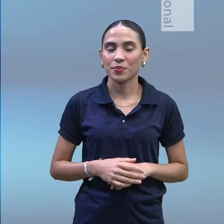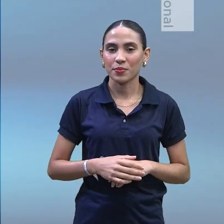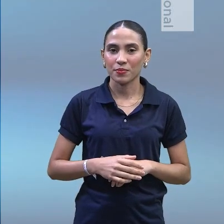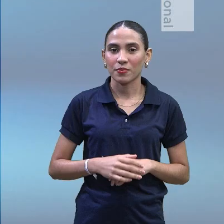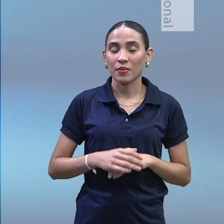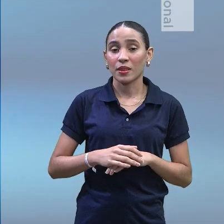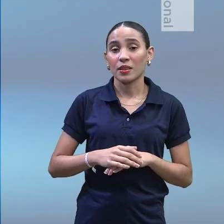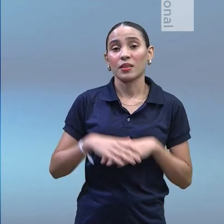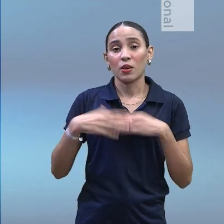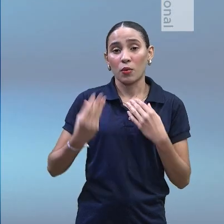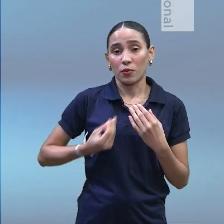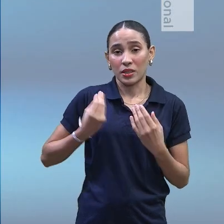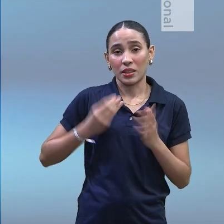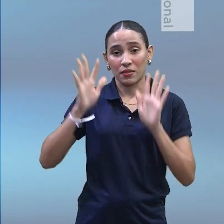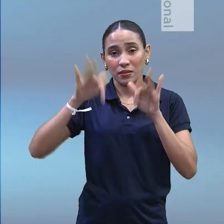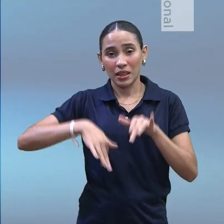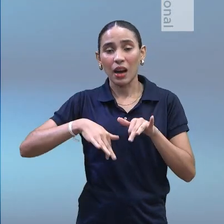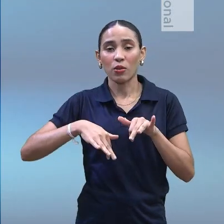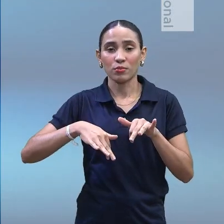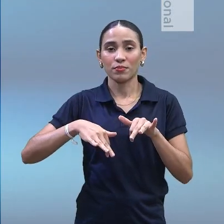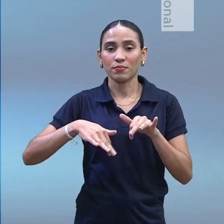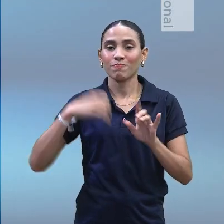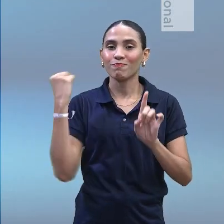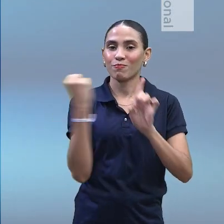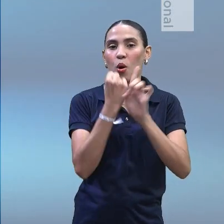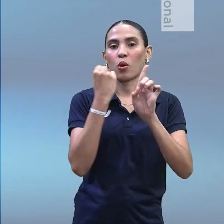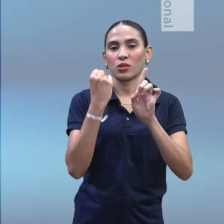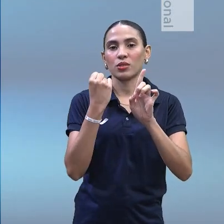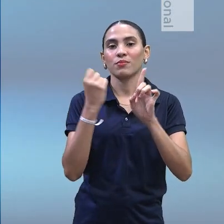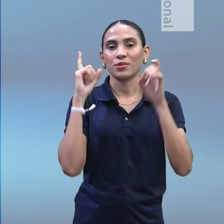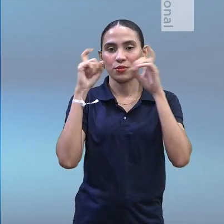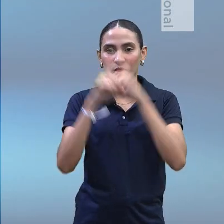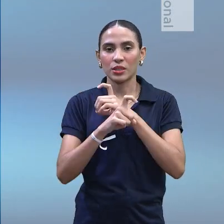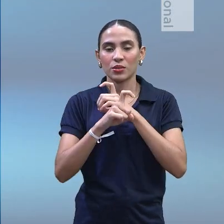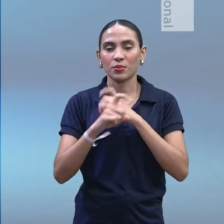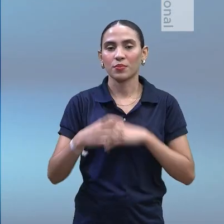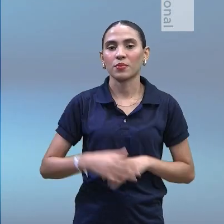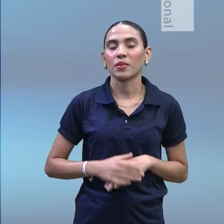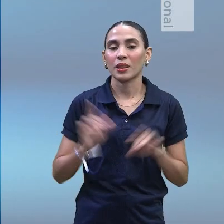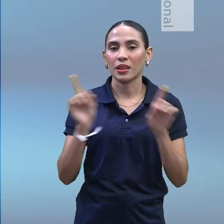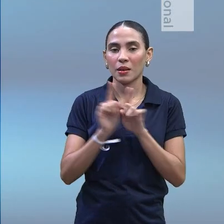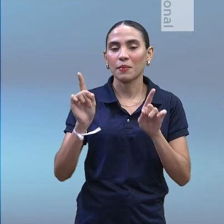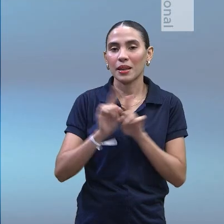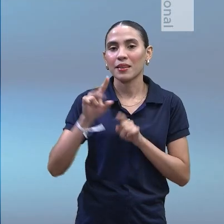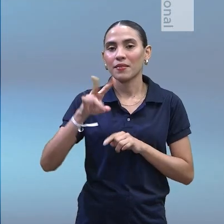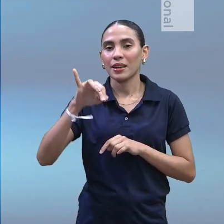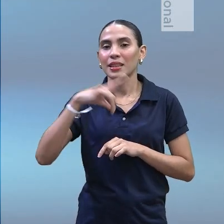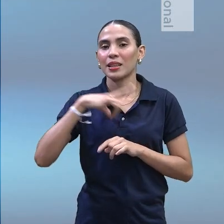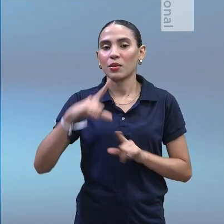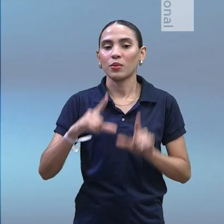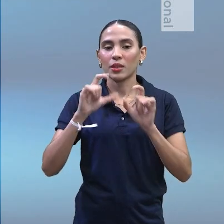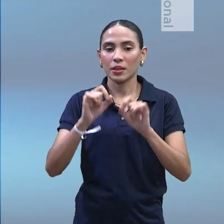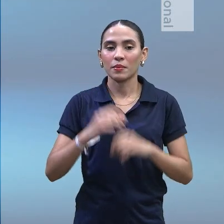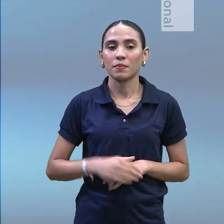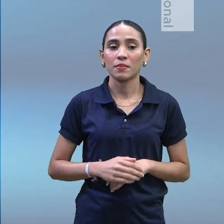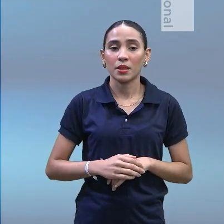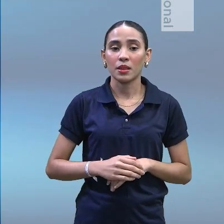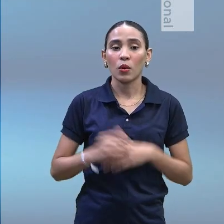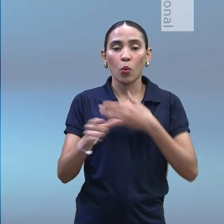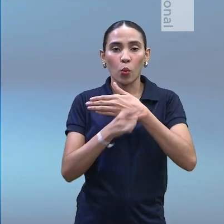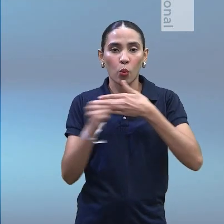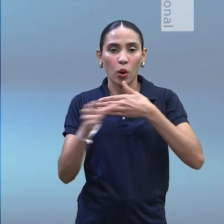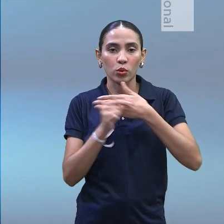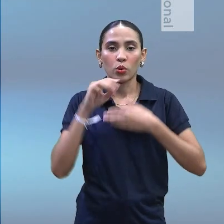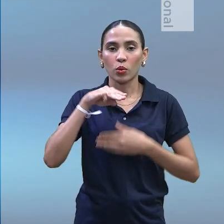o final dela foi muito trágico. E aí, nós vamos ter também que Mário Quintana ele oferece